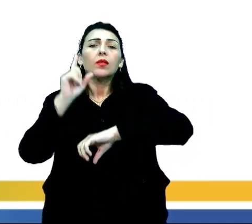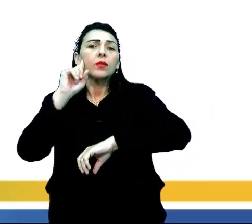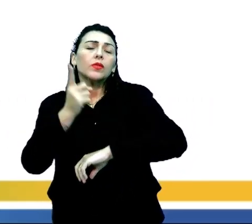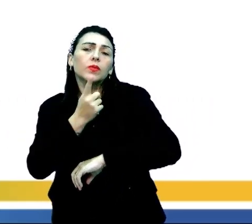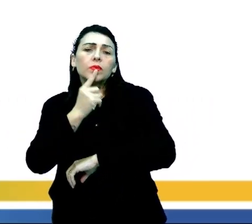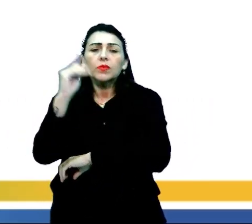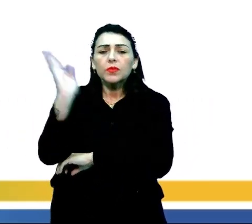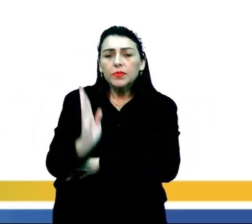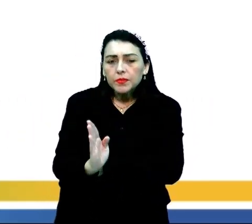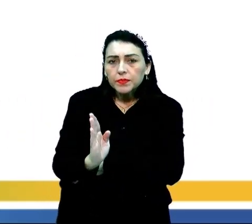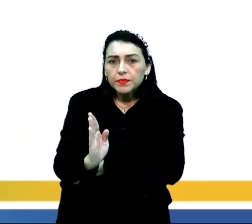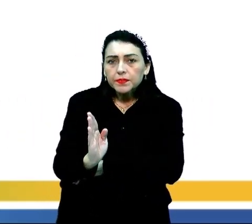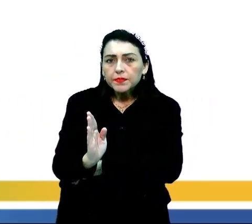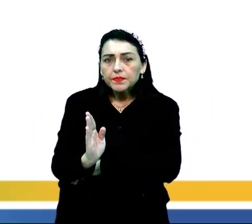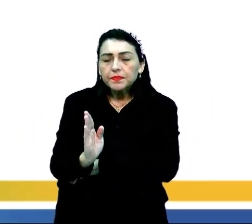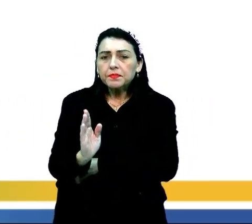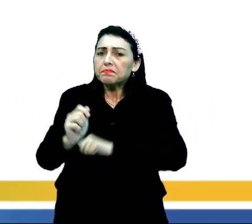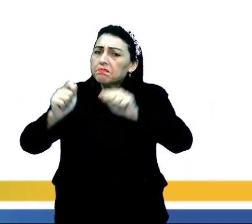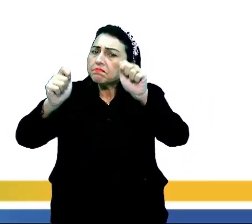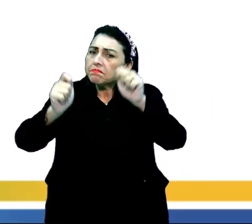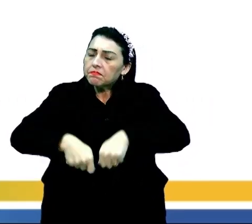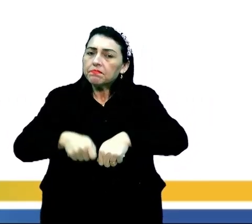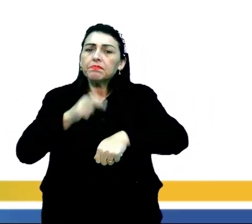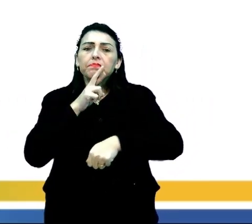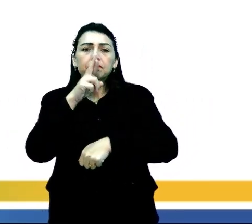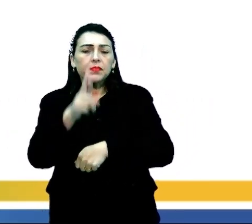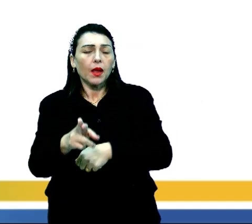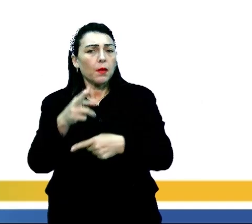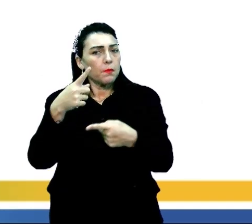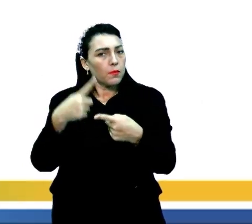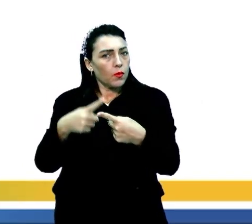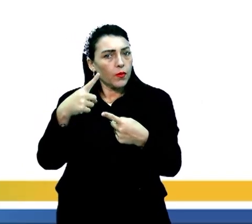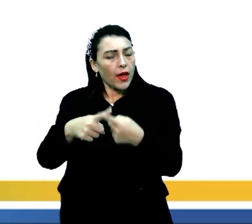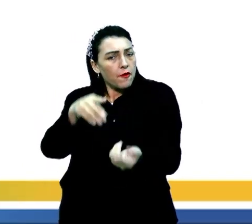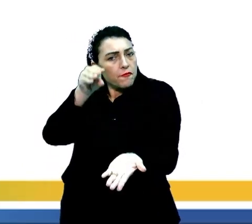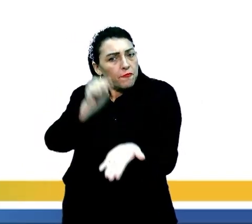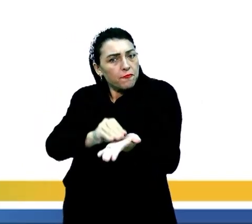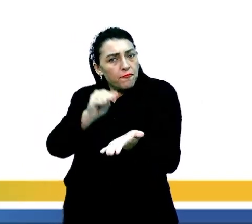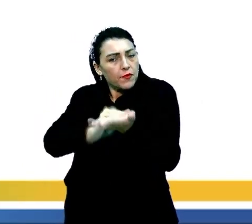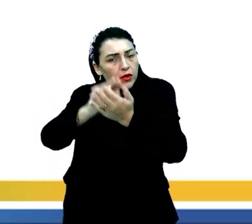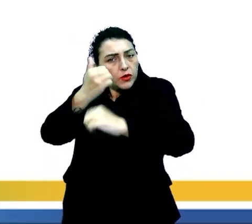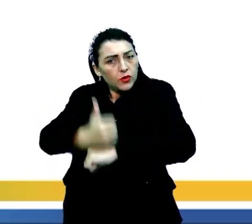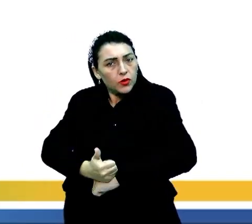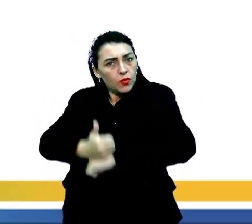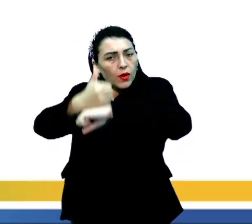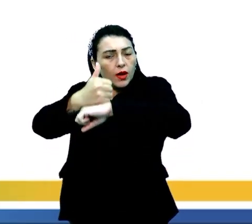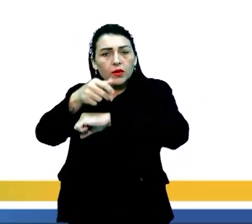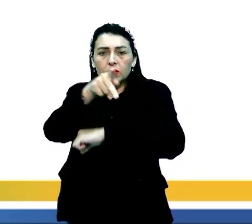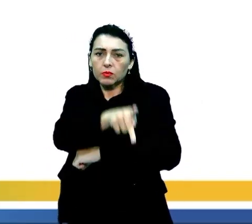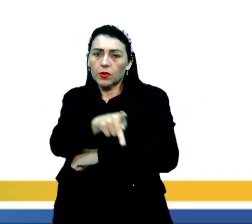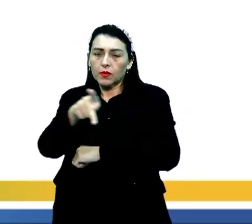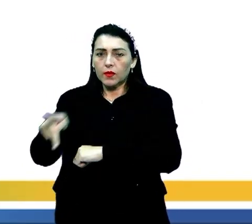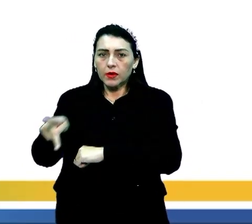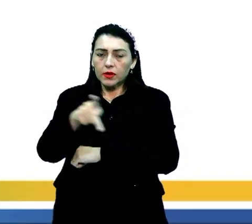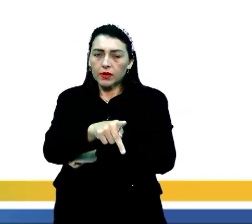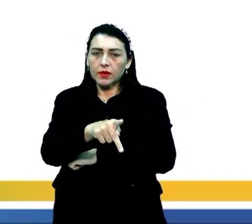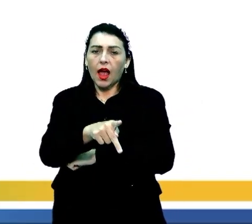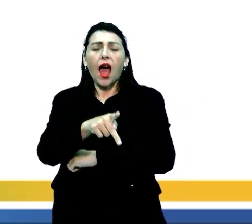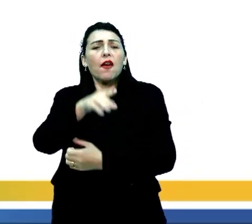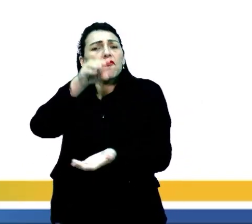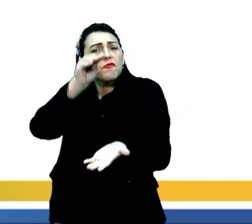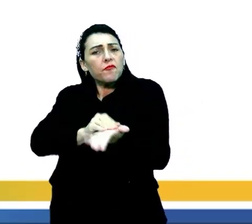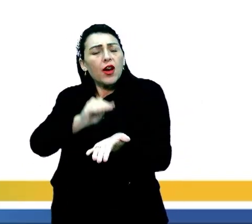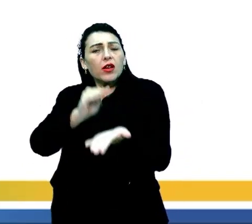no Brasil? Uma possível resposta. Porque a falta de qualificação dos professores, a falta